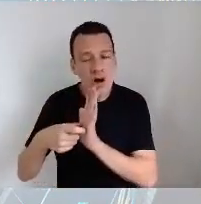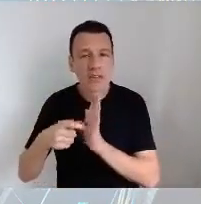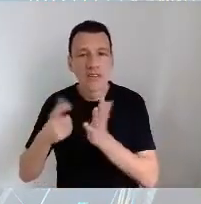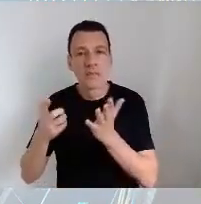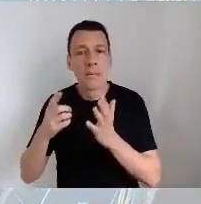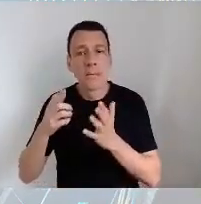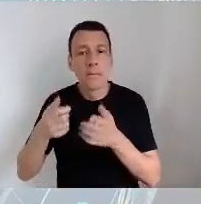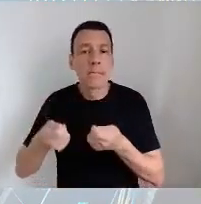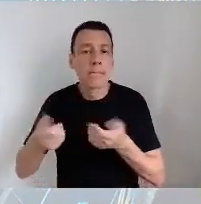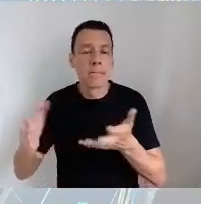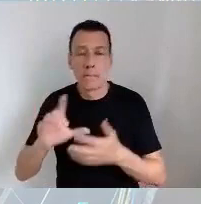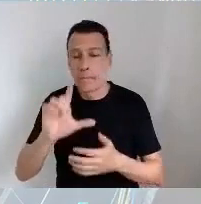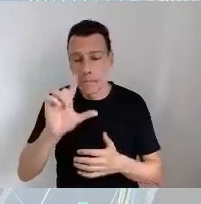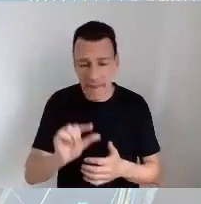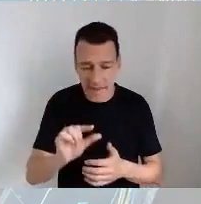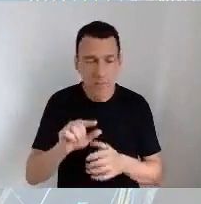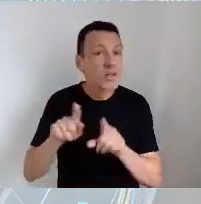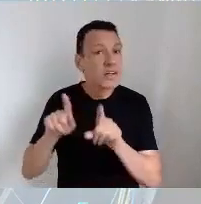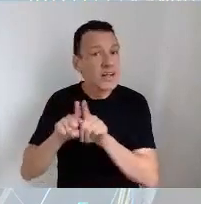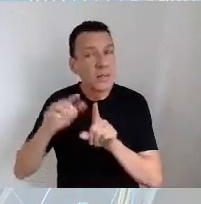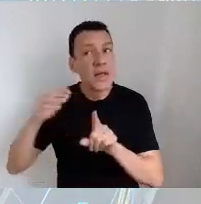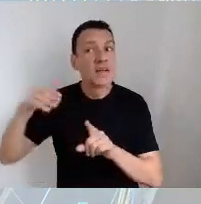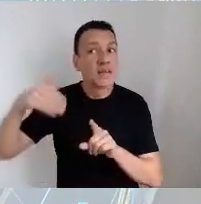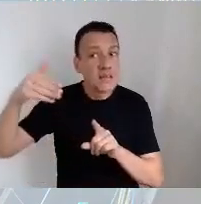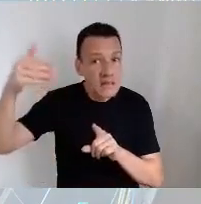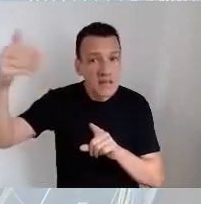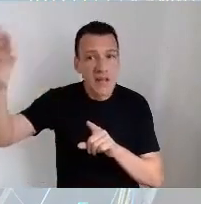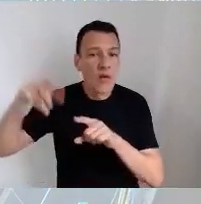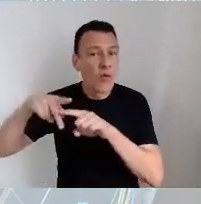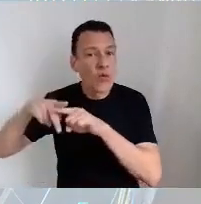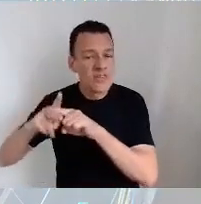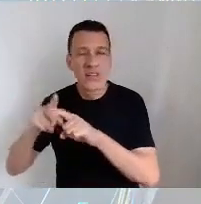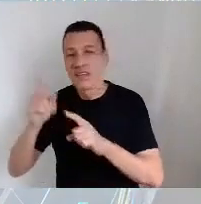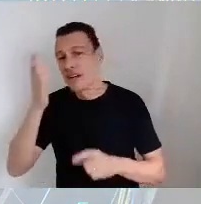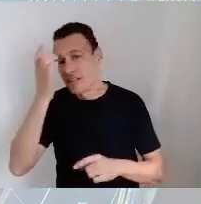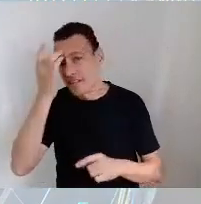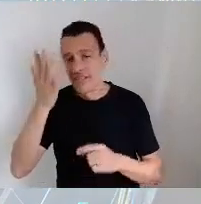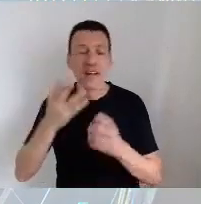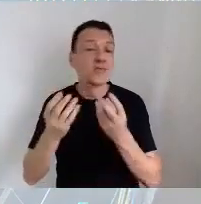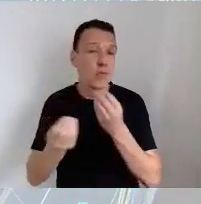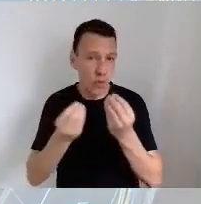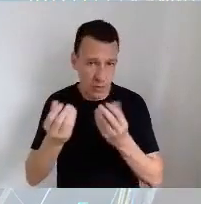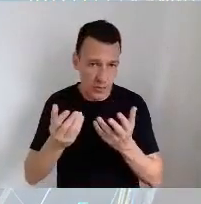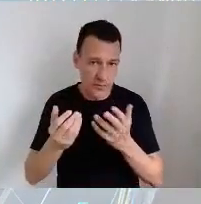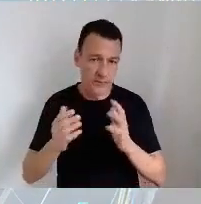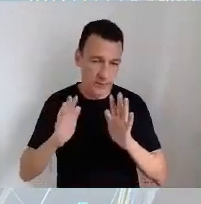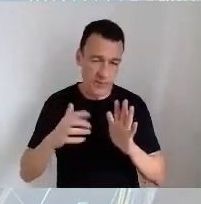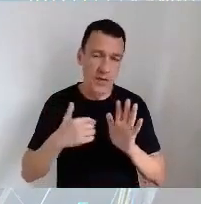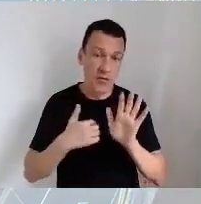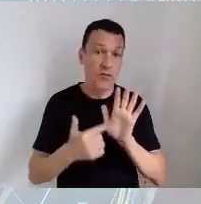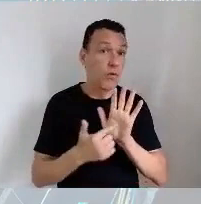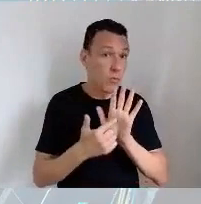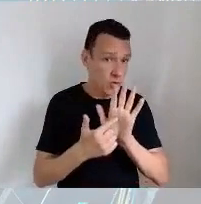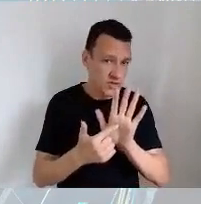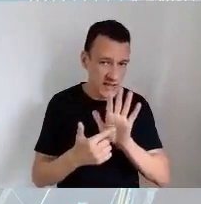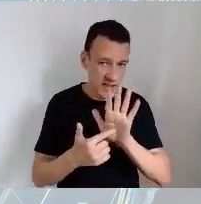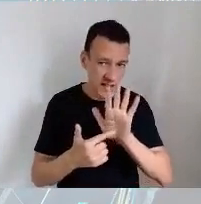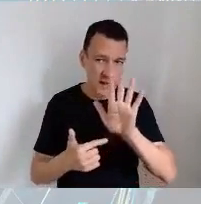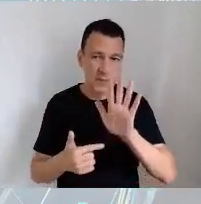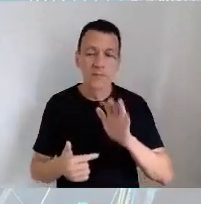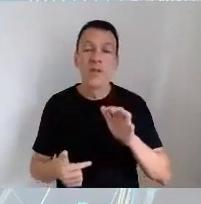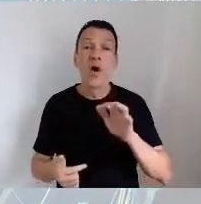sendo O Grande Desafio Então como que a gente consegue perceber isso deixa eu mostrar para vocês aqui exemplos de complexidade você